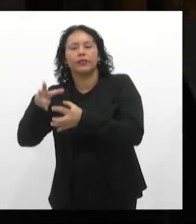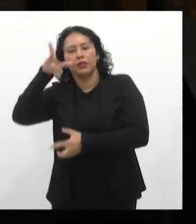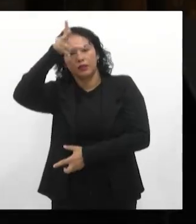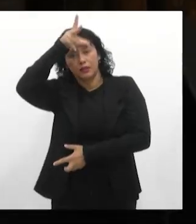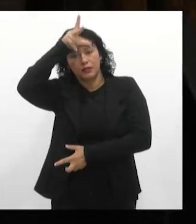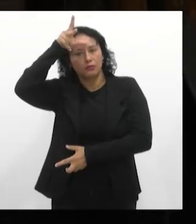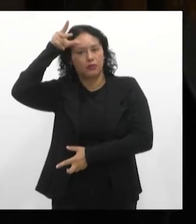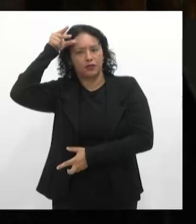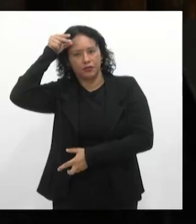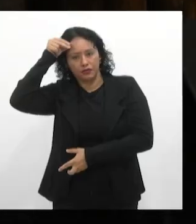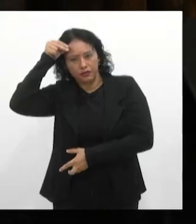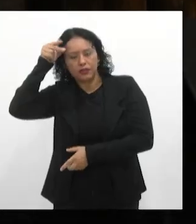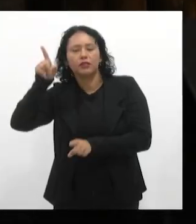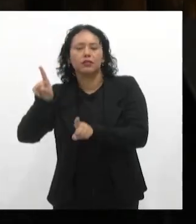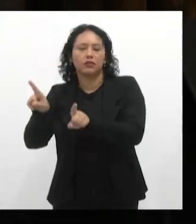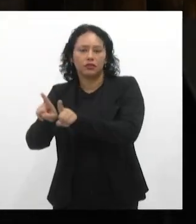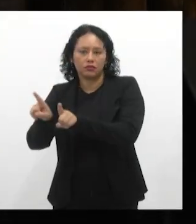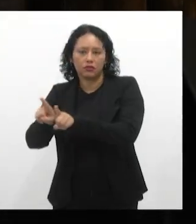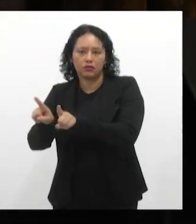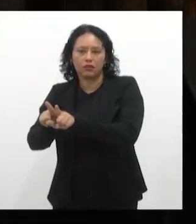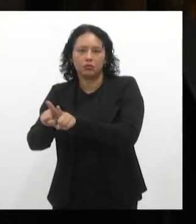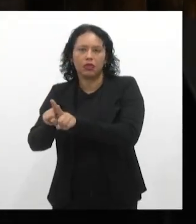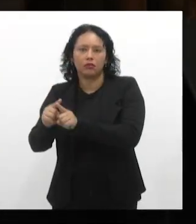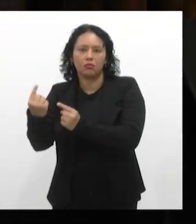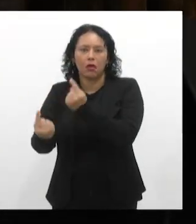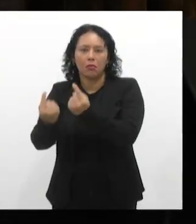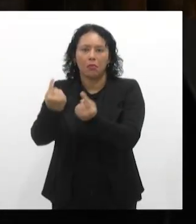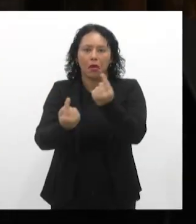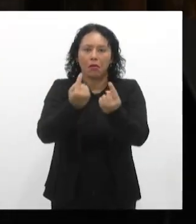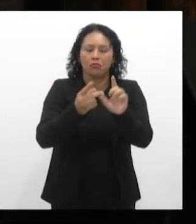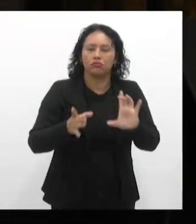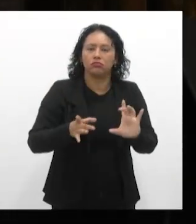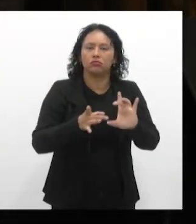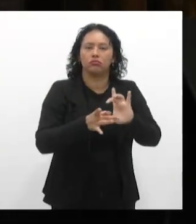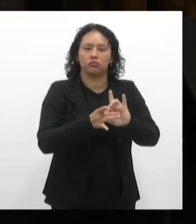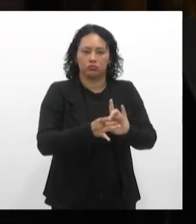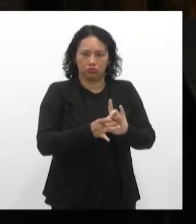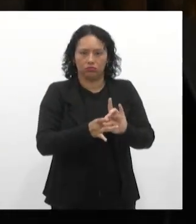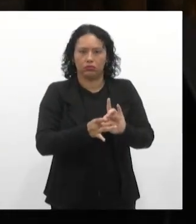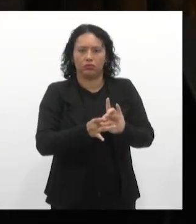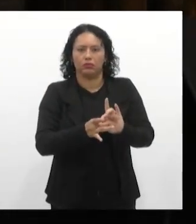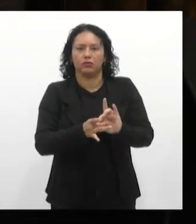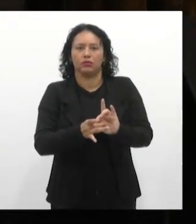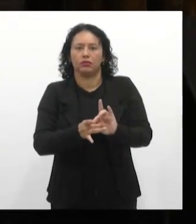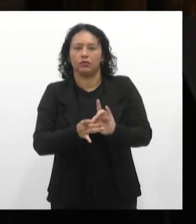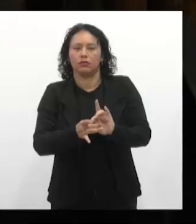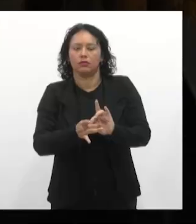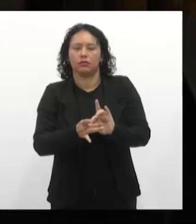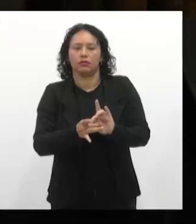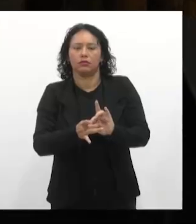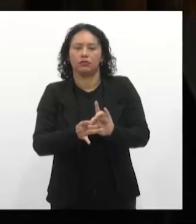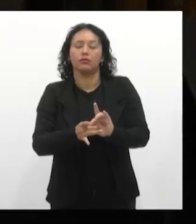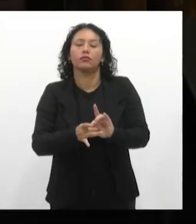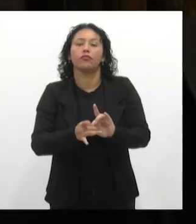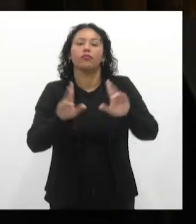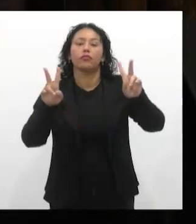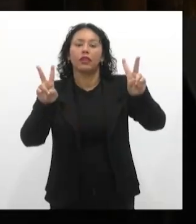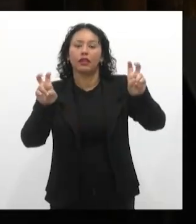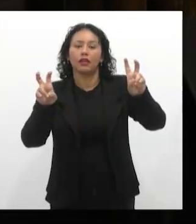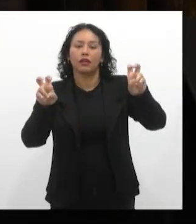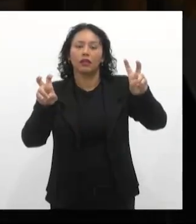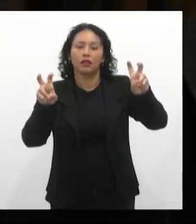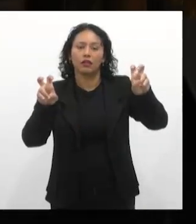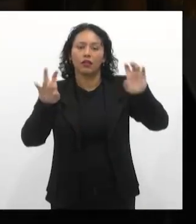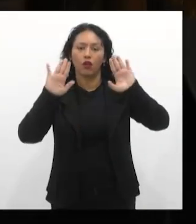prefeitos que aqui estavam em relação ao tema que